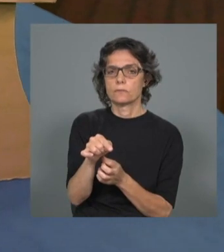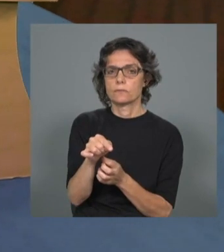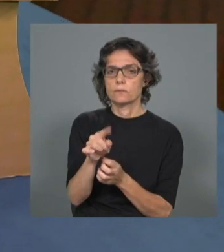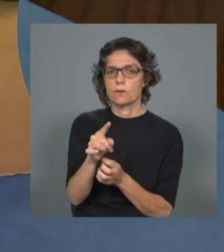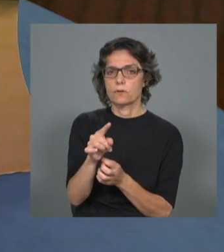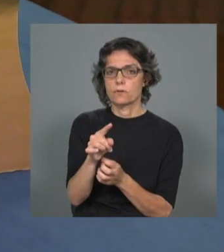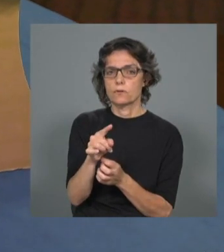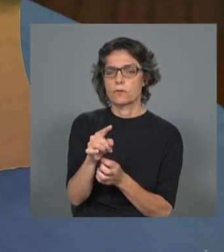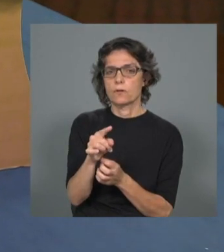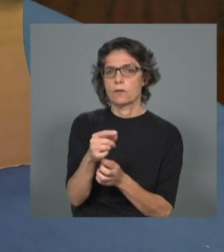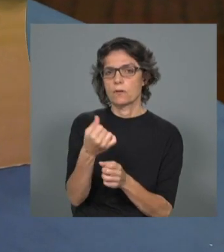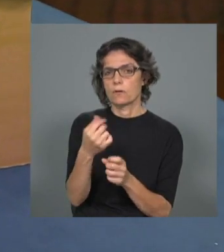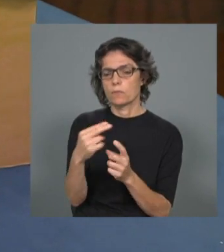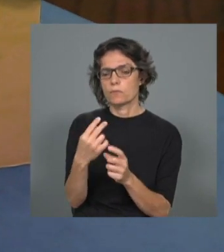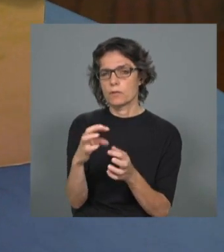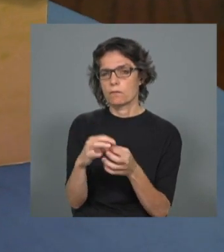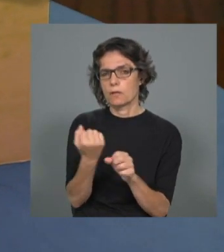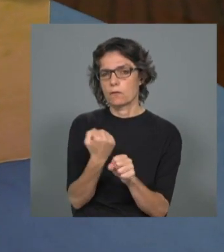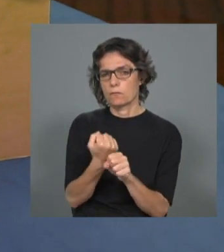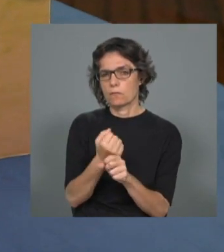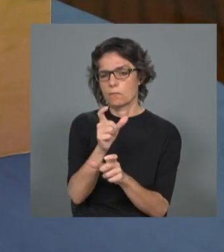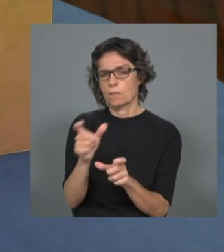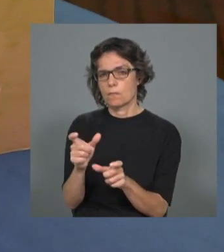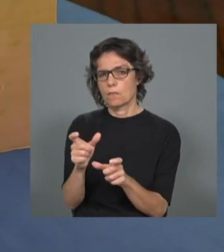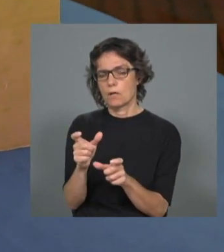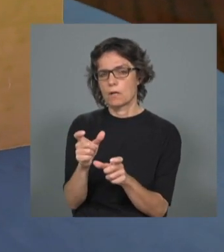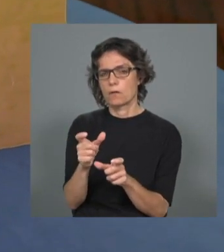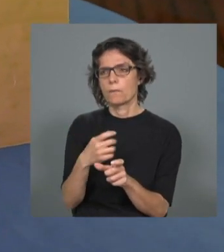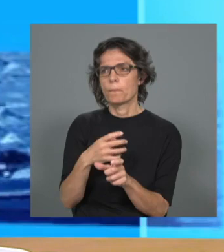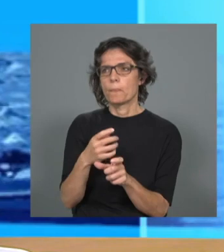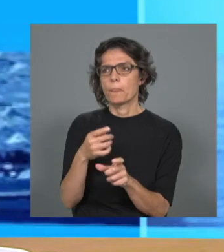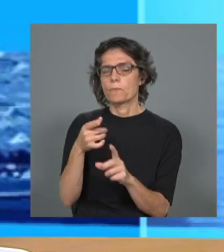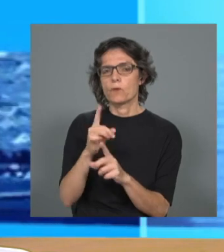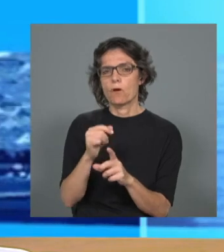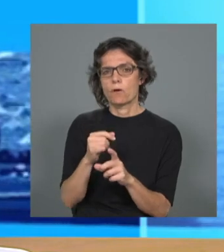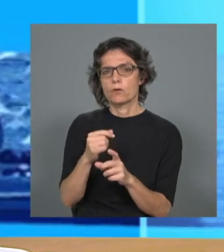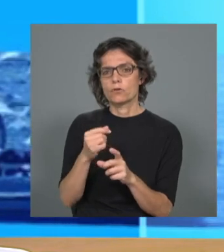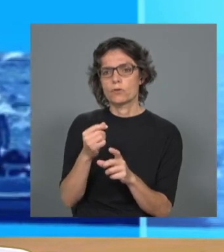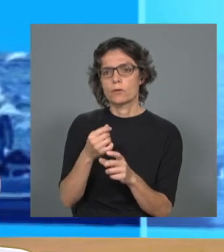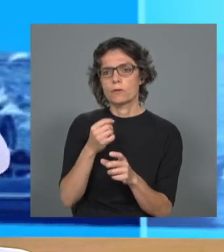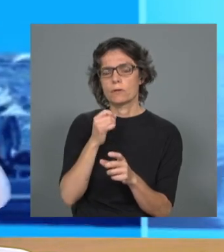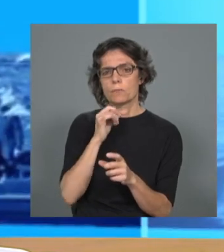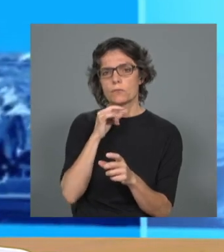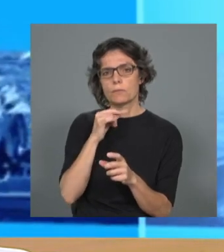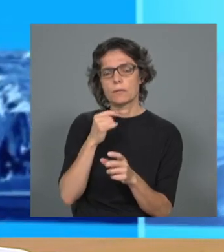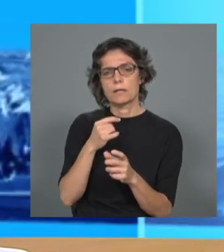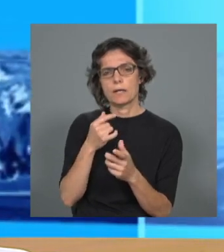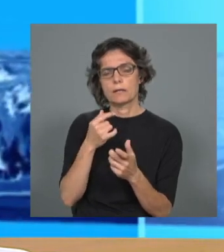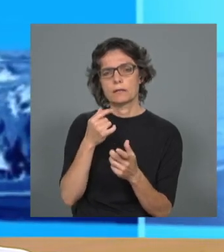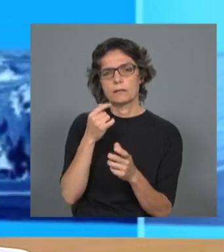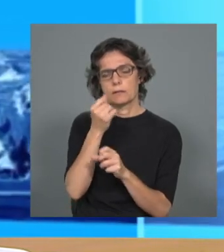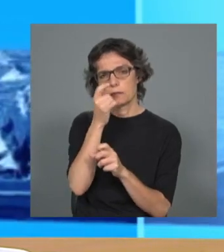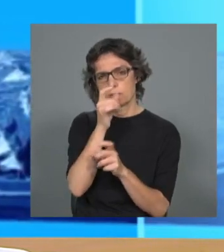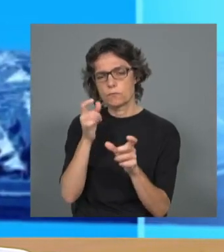de trabalho, de perspectiva, de levar as pessoas a um sentido de comunhão em que se preocupem com os mais